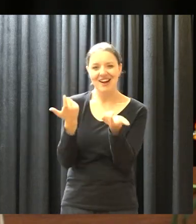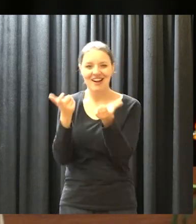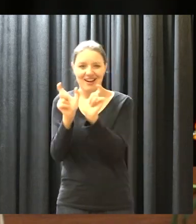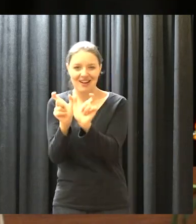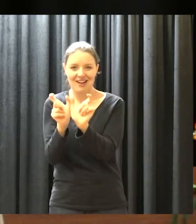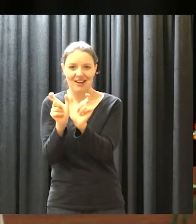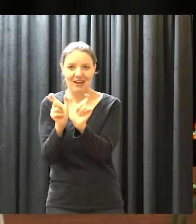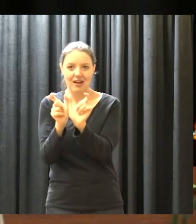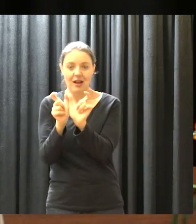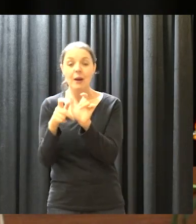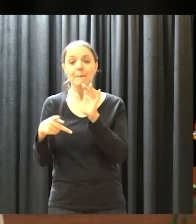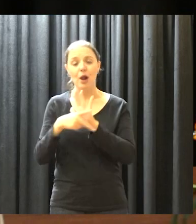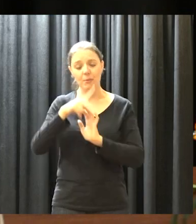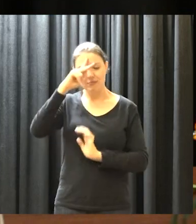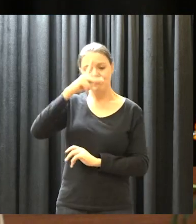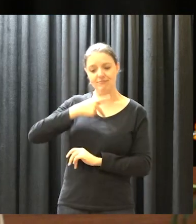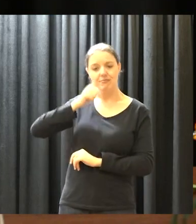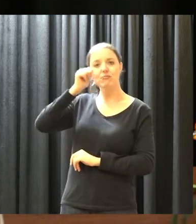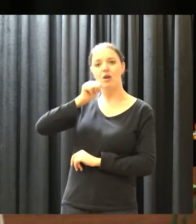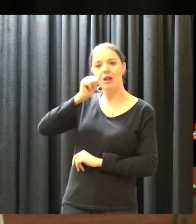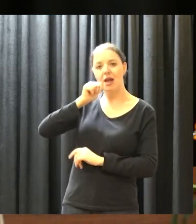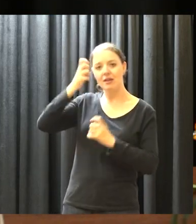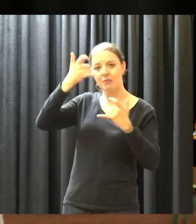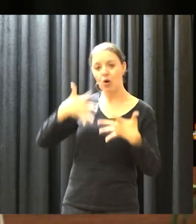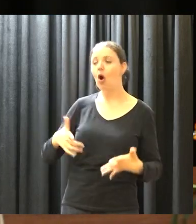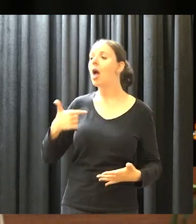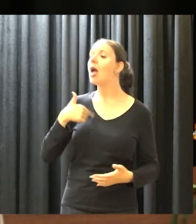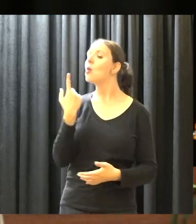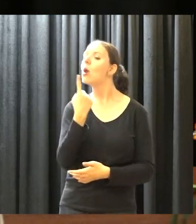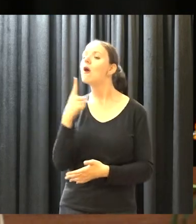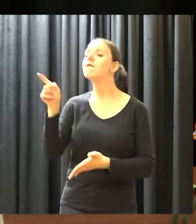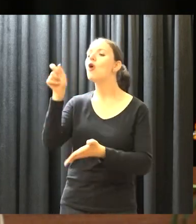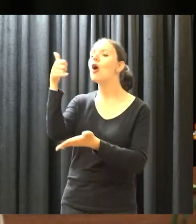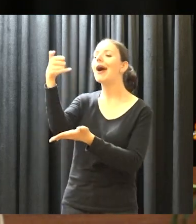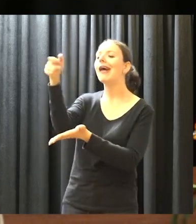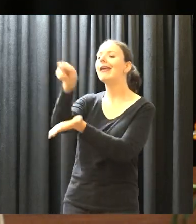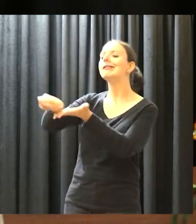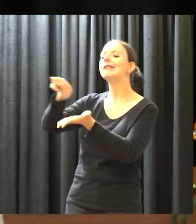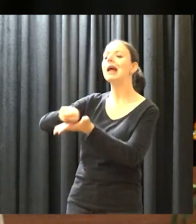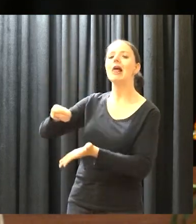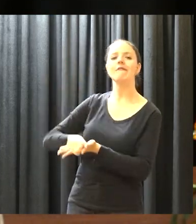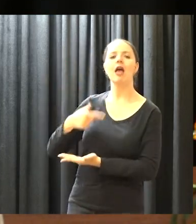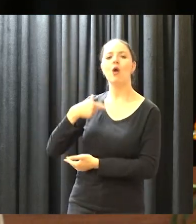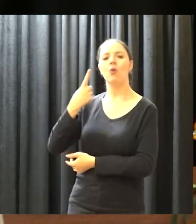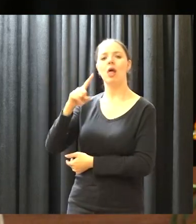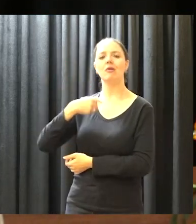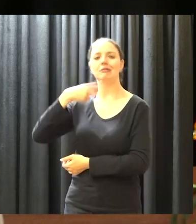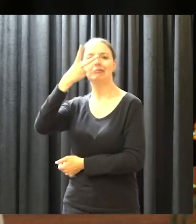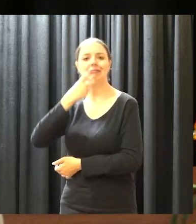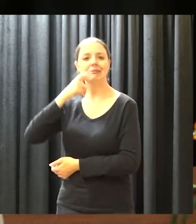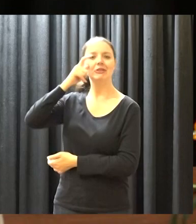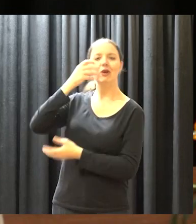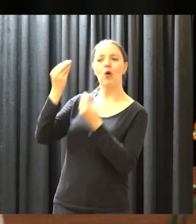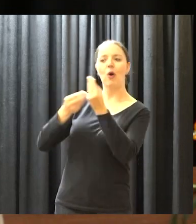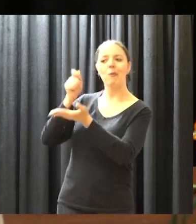né, escregravar as suas narrativas. Essa palavra foi criada por elas próprias e acabou migrando para todo o grupo de pesquisa.